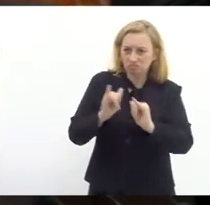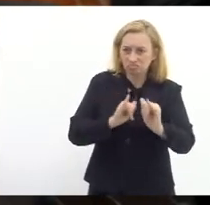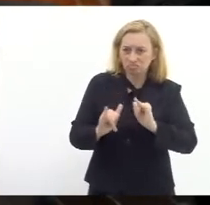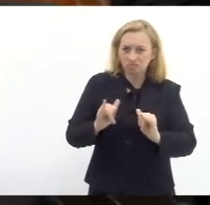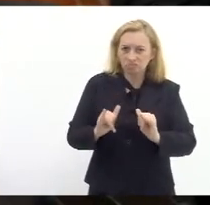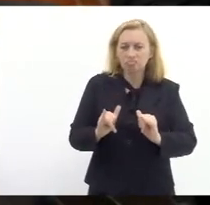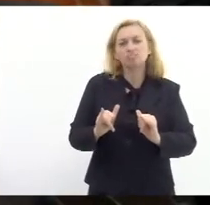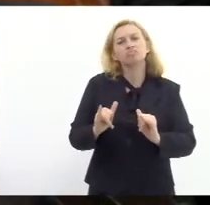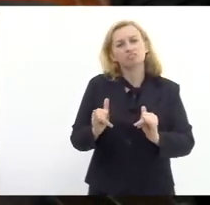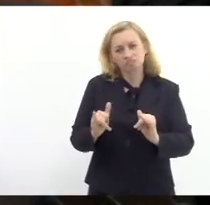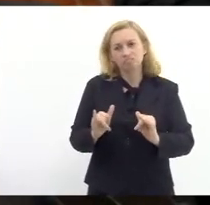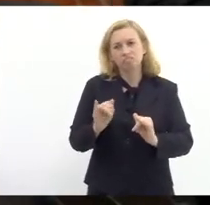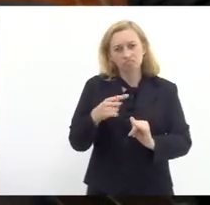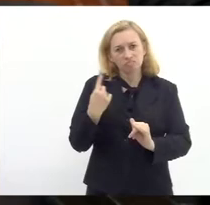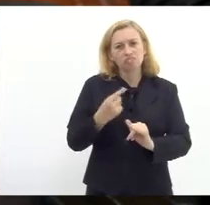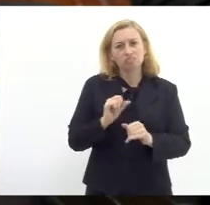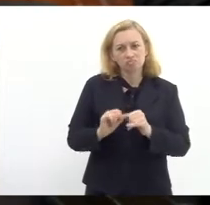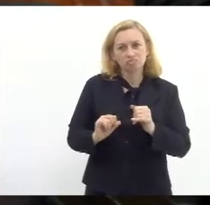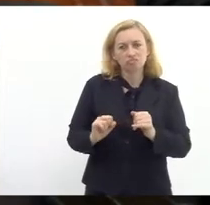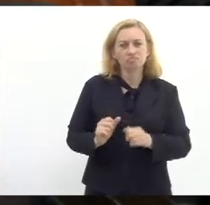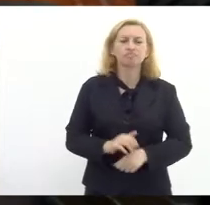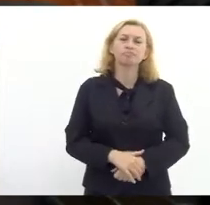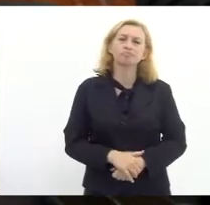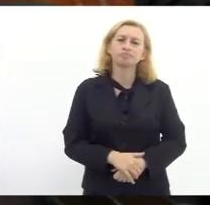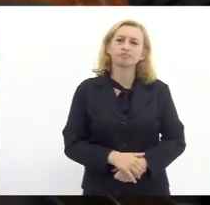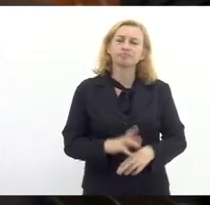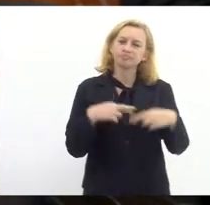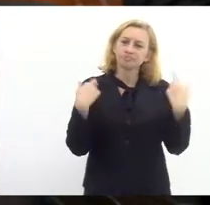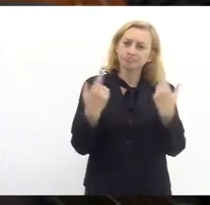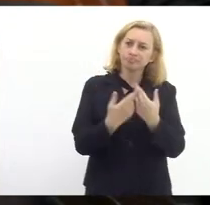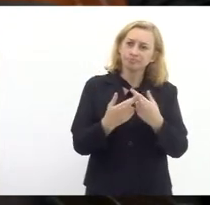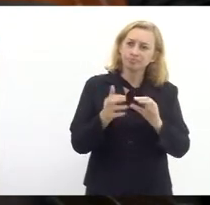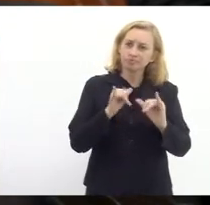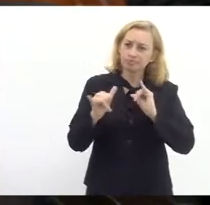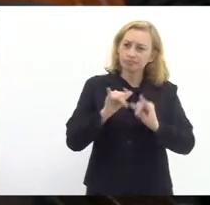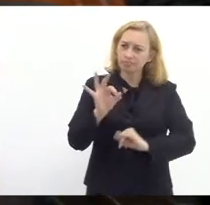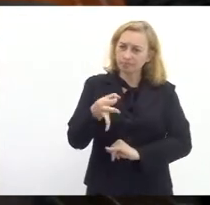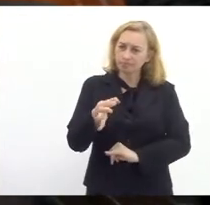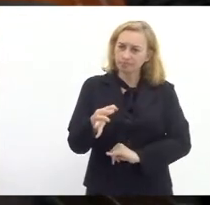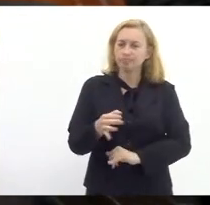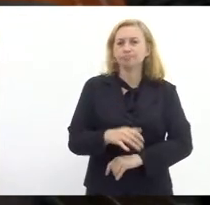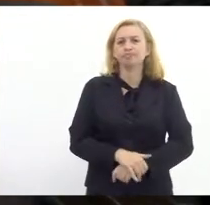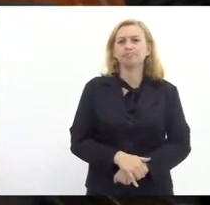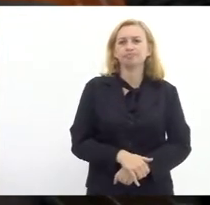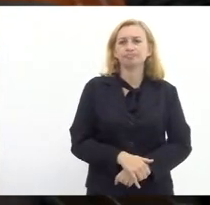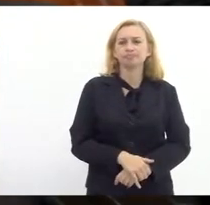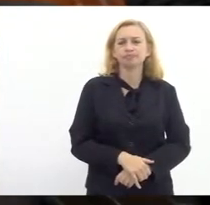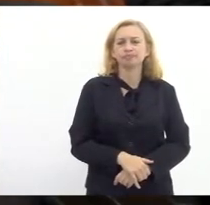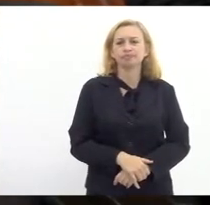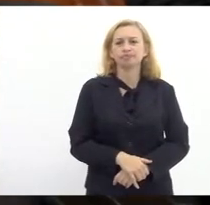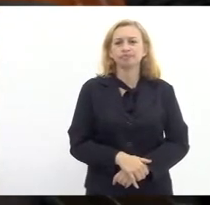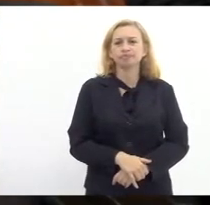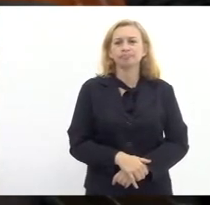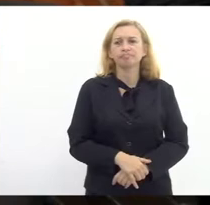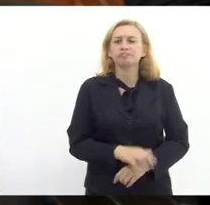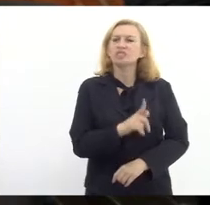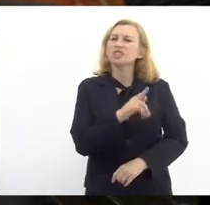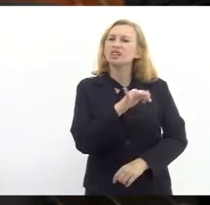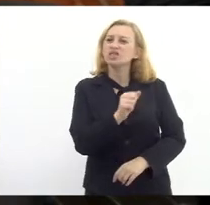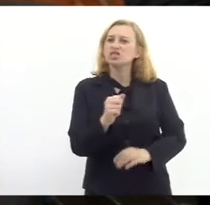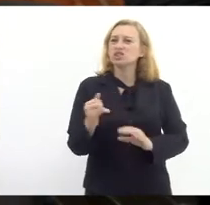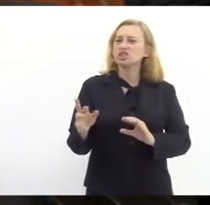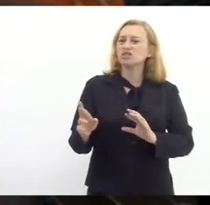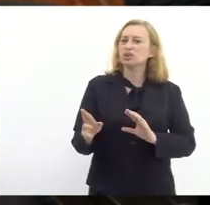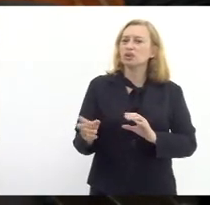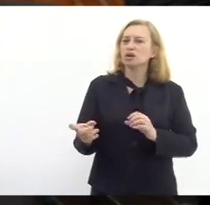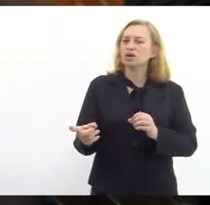oficiou os órgãos de segurança e participamos das reuniões para dar as informações que eles entendessem pertinentes. A agência teve algum retorno desse